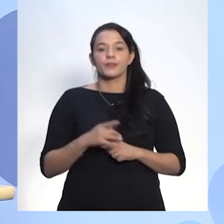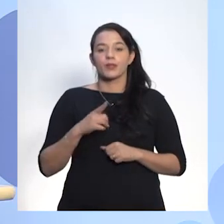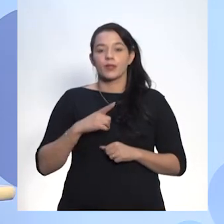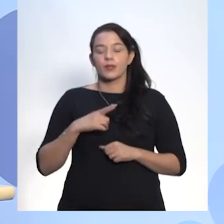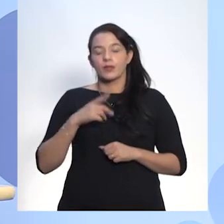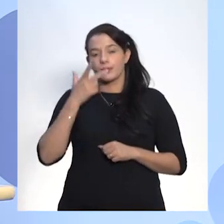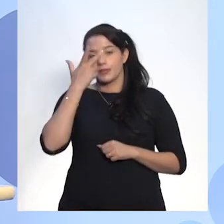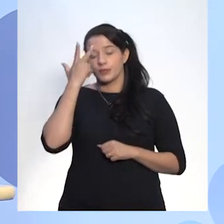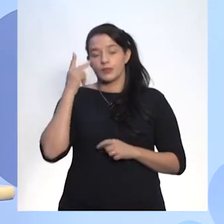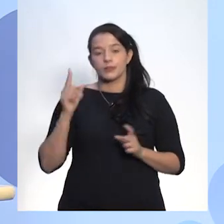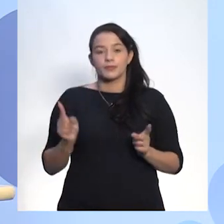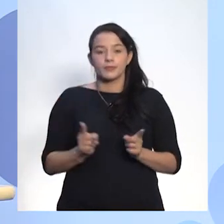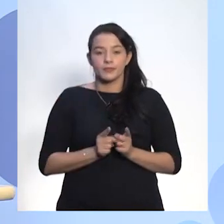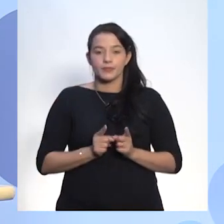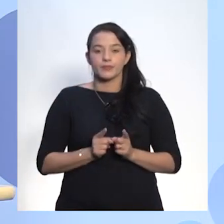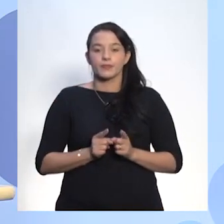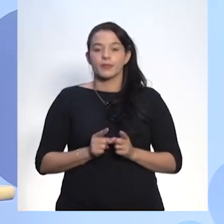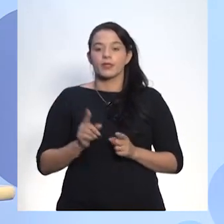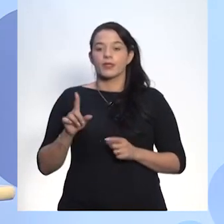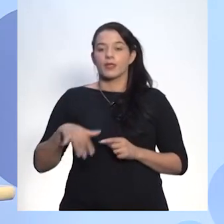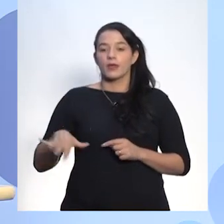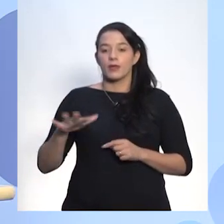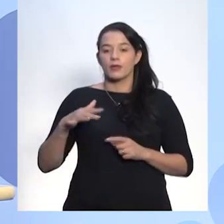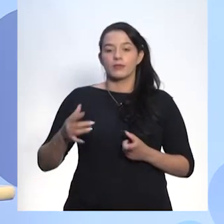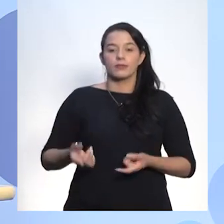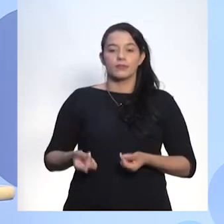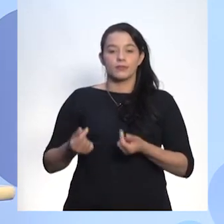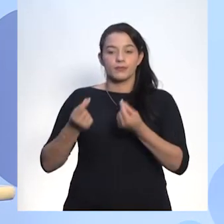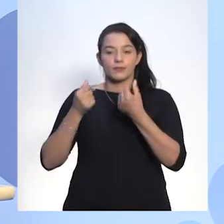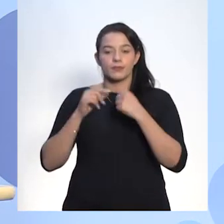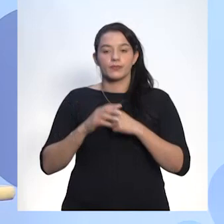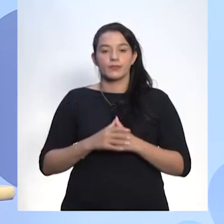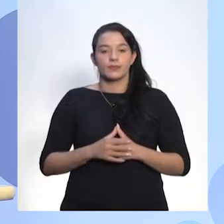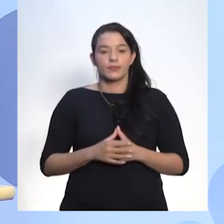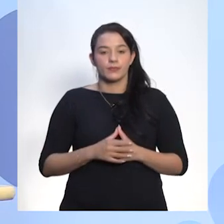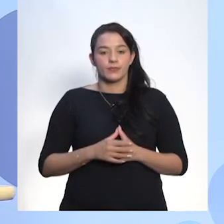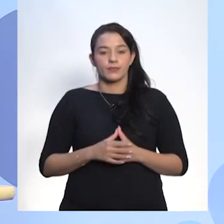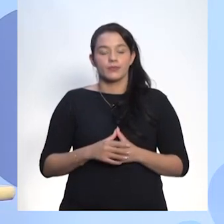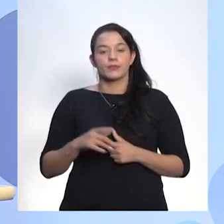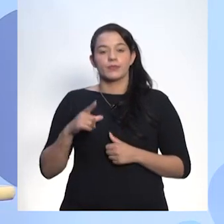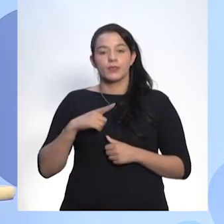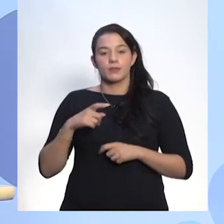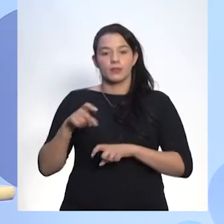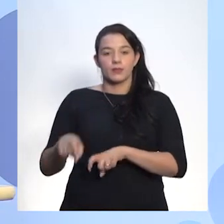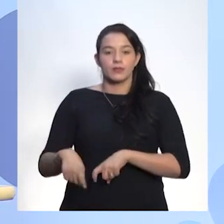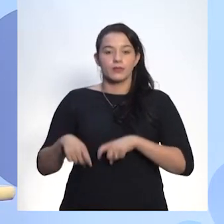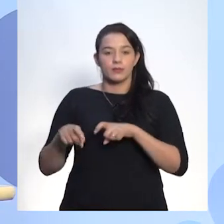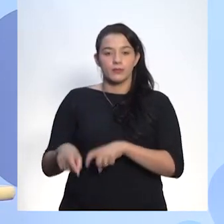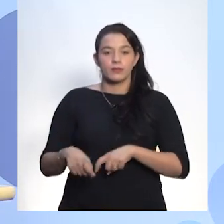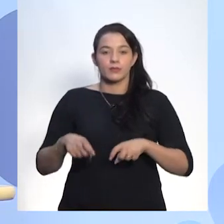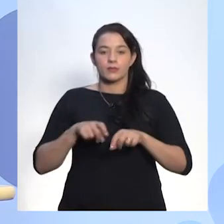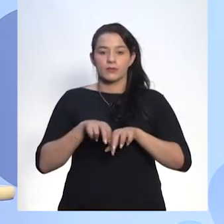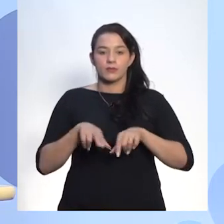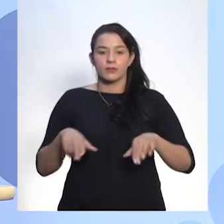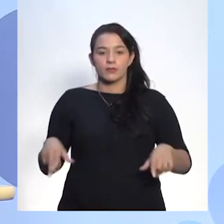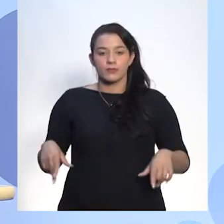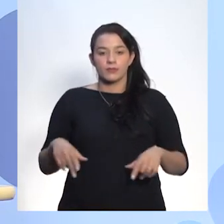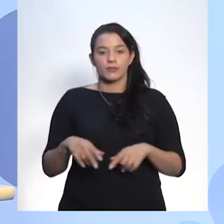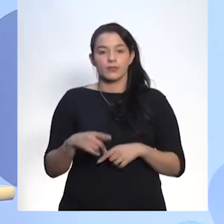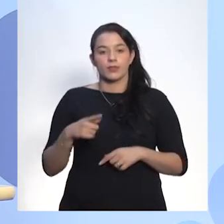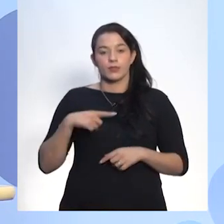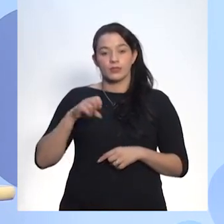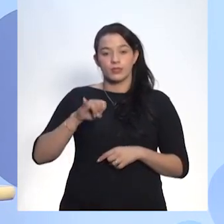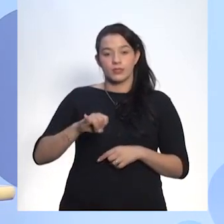poucas pessoas, na mão da elite industrial, na mão da elite agrária. Então, se